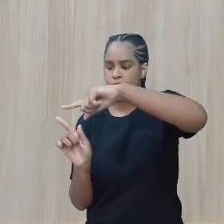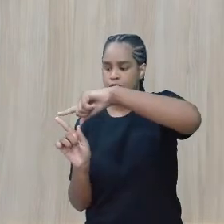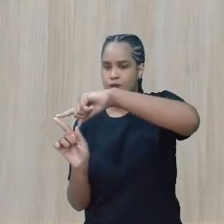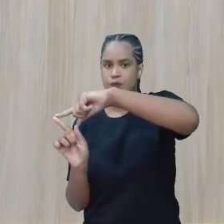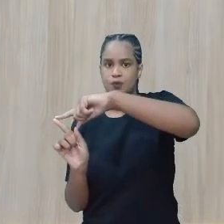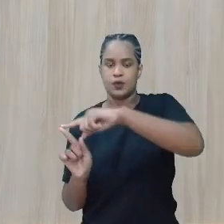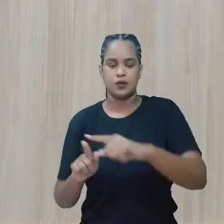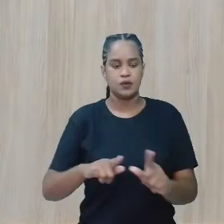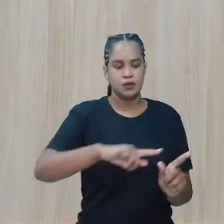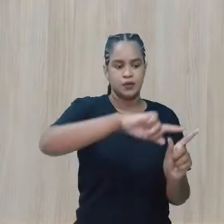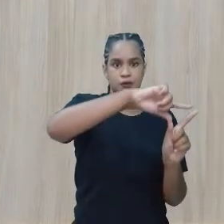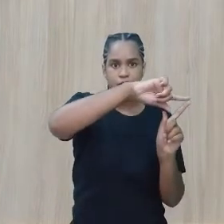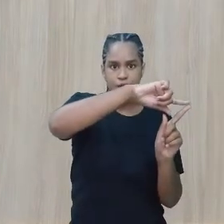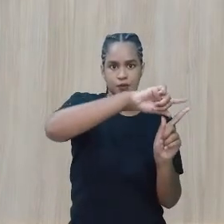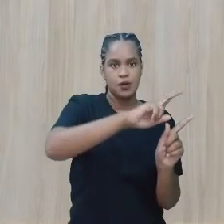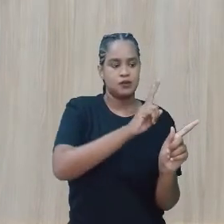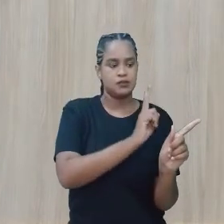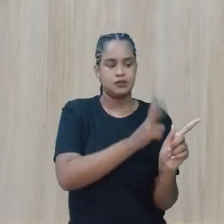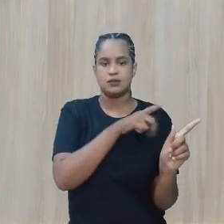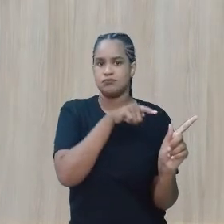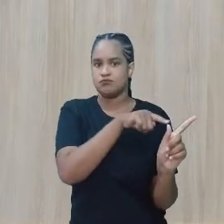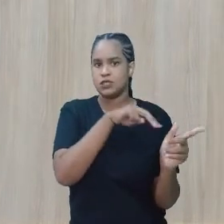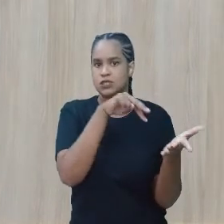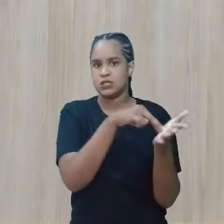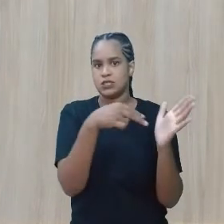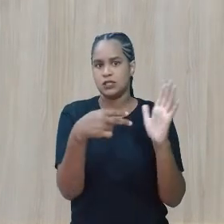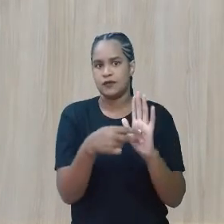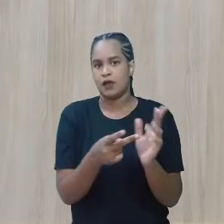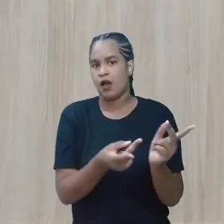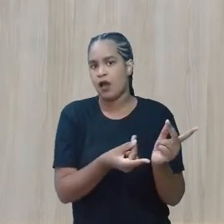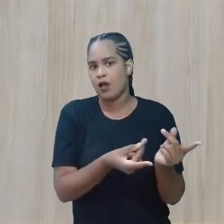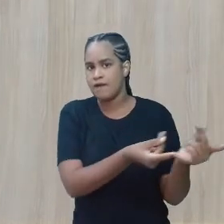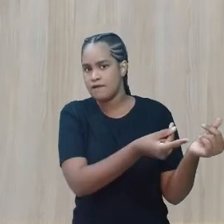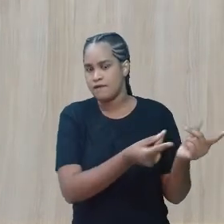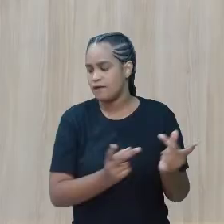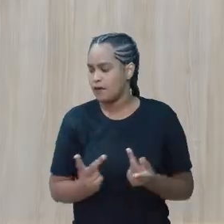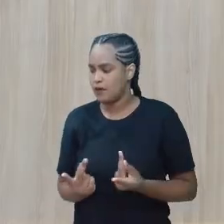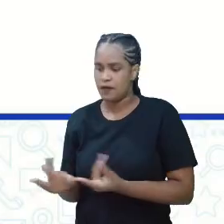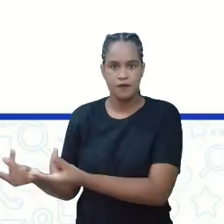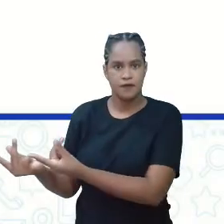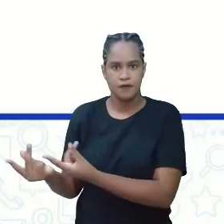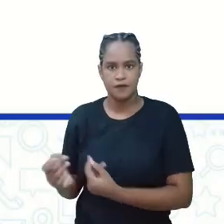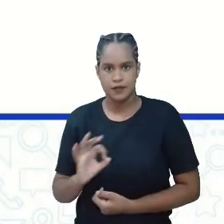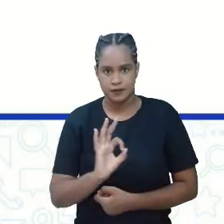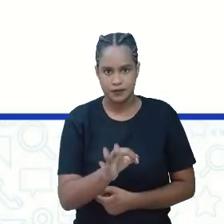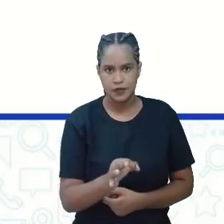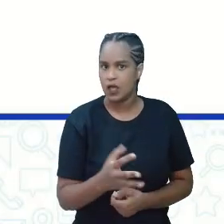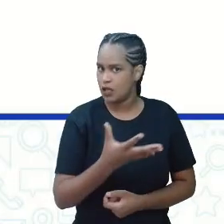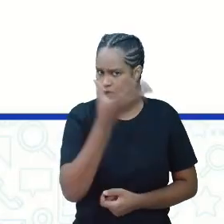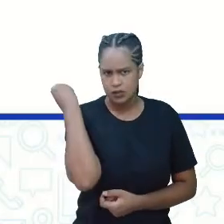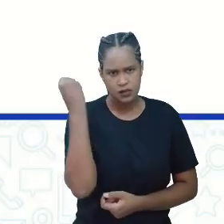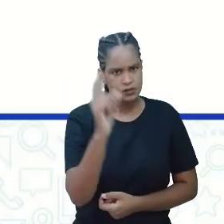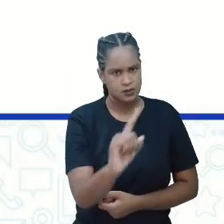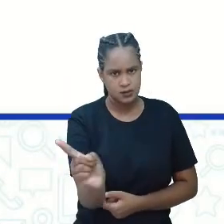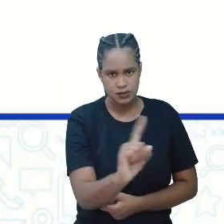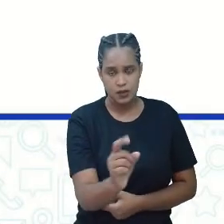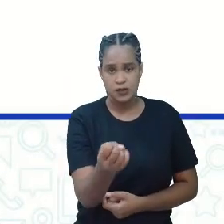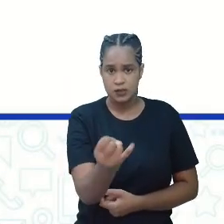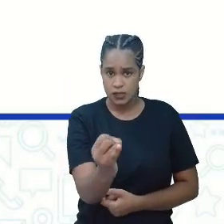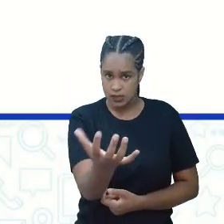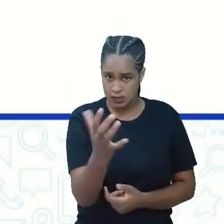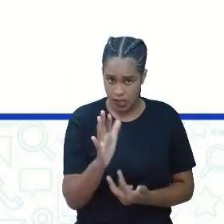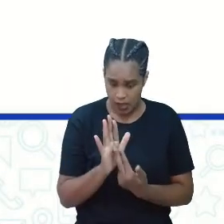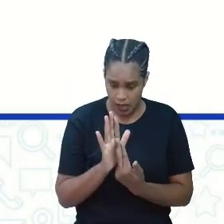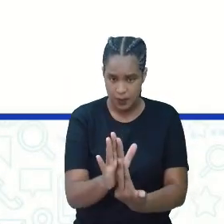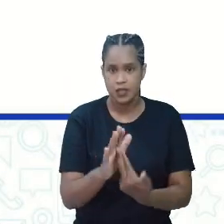colocar aí as setinhas, tá bom? Nas extremidades, certo? Então não se esqueça que para representar uma reta a